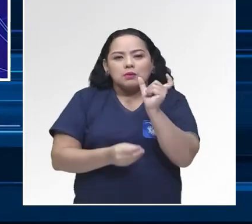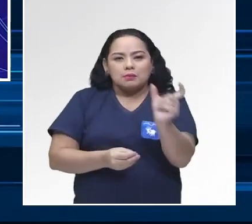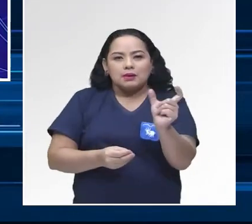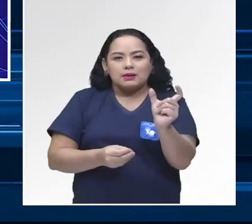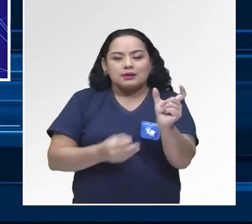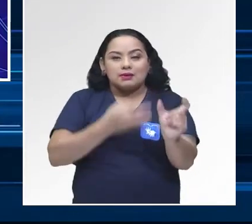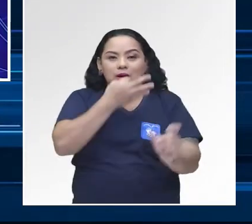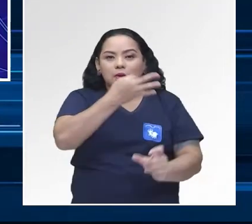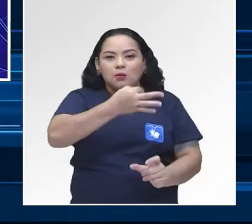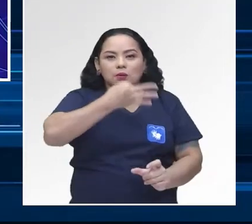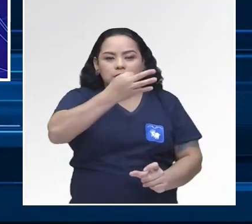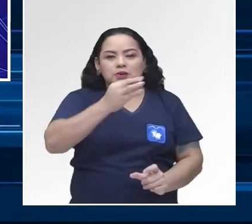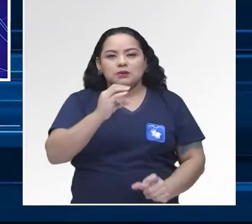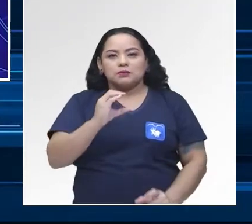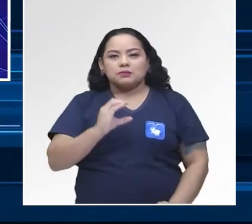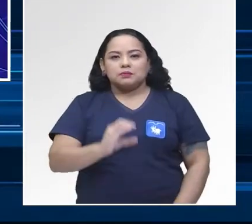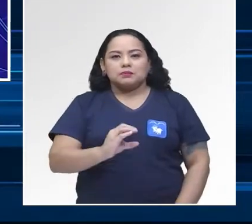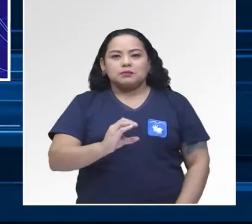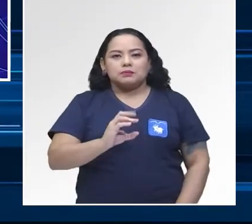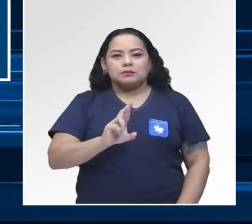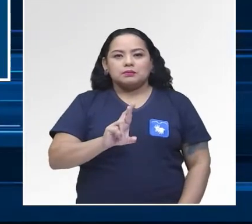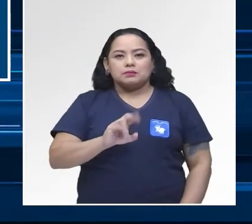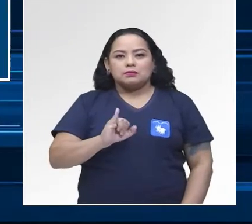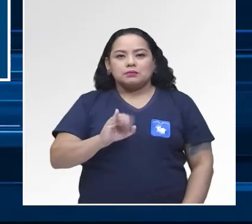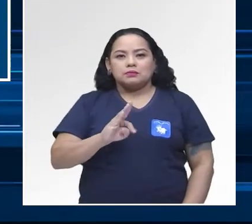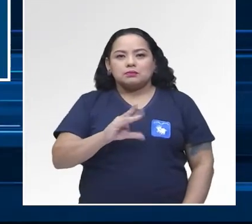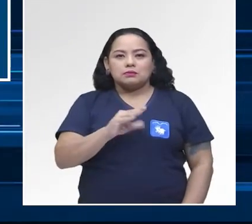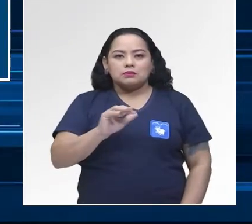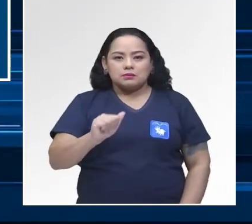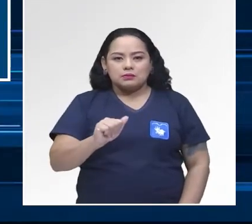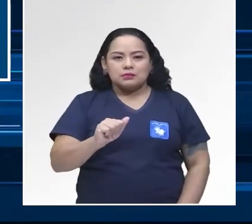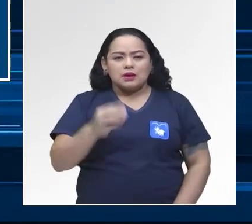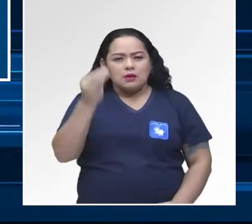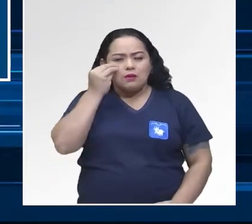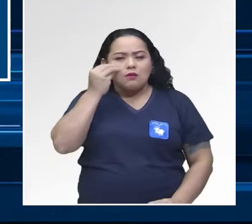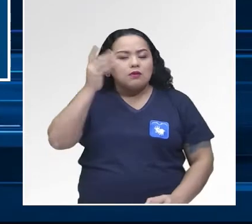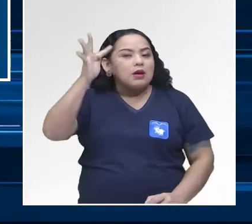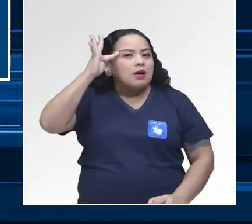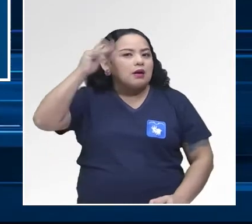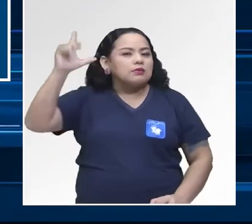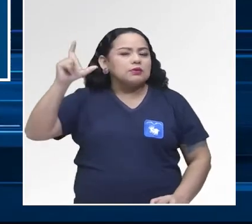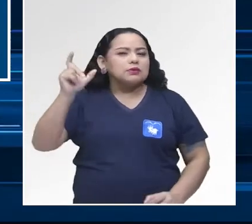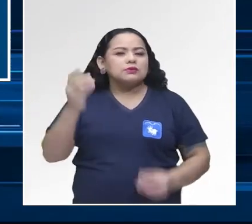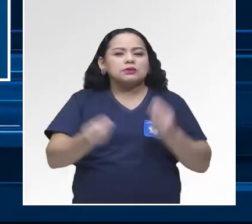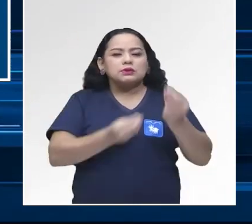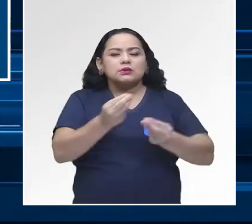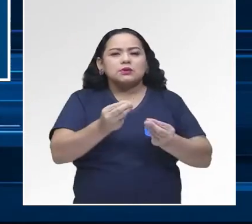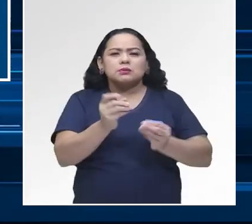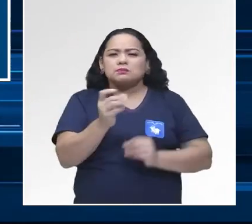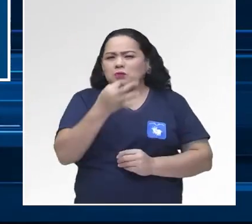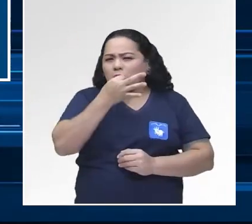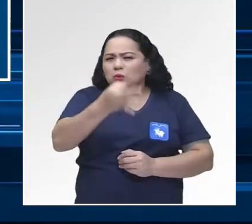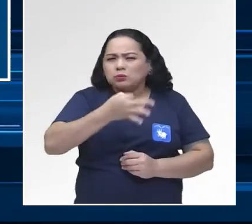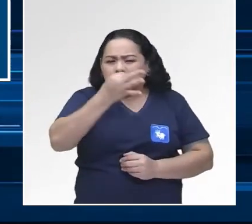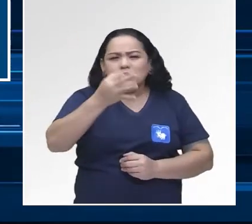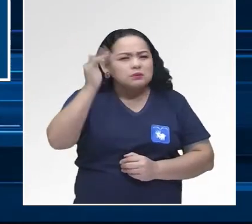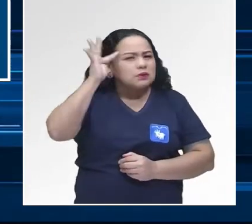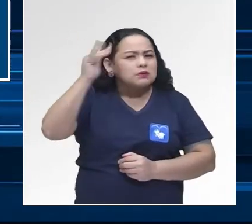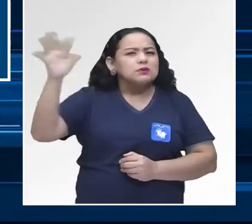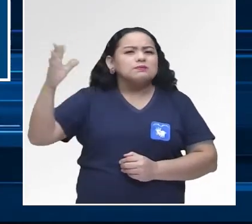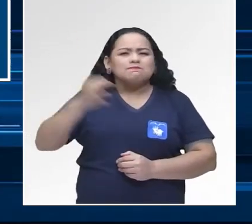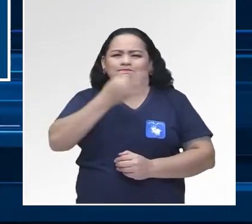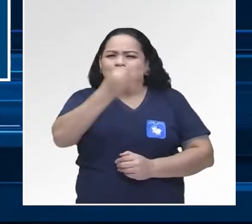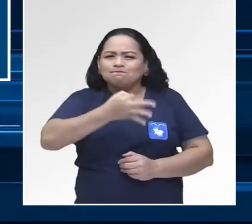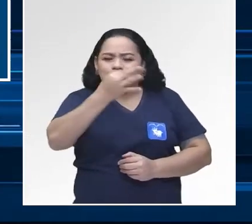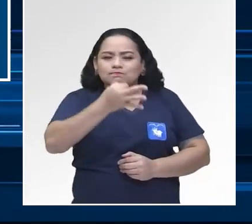crítica. Vamos ver aí, ó. A filosofia, ela é crítica.